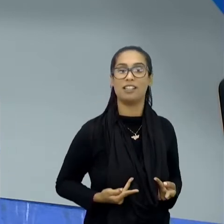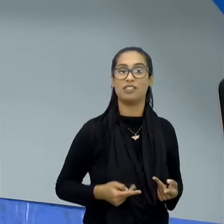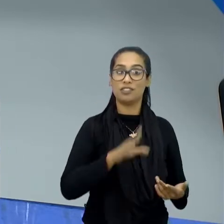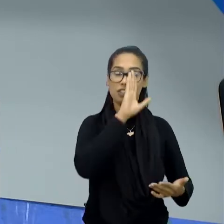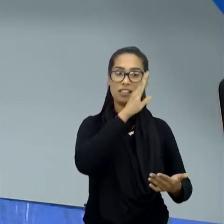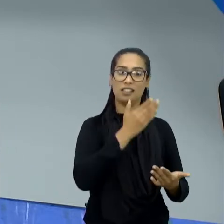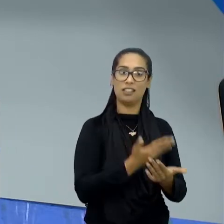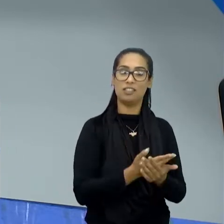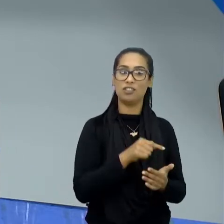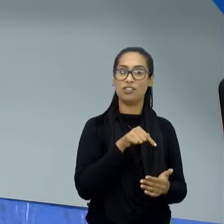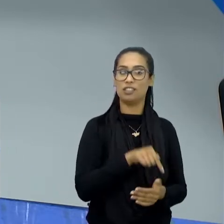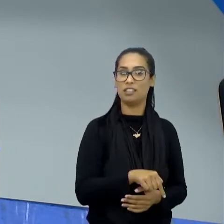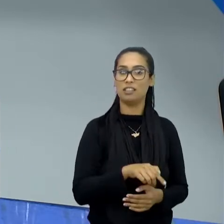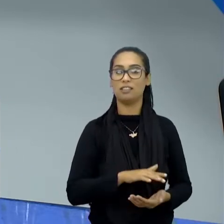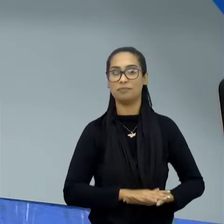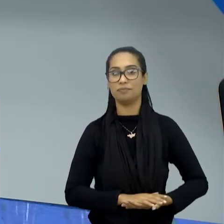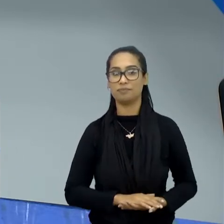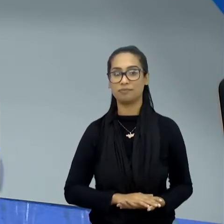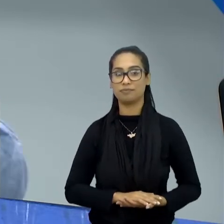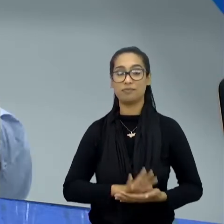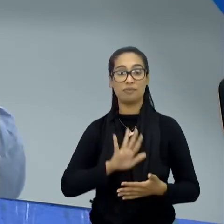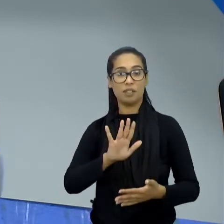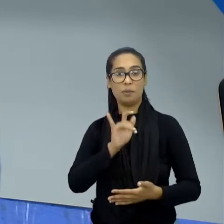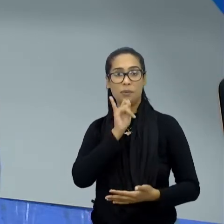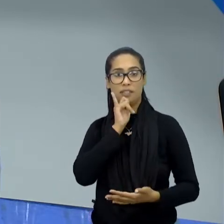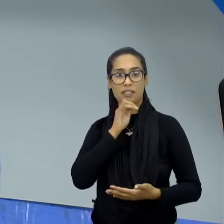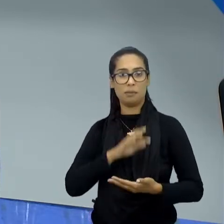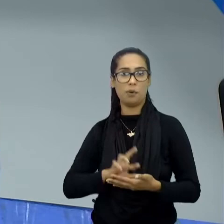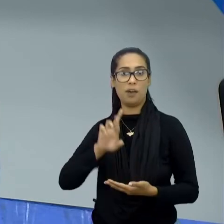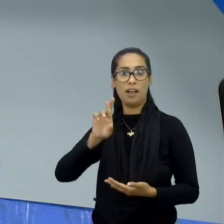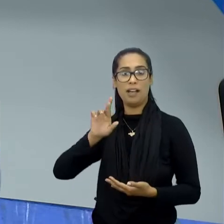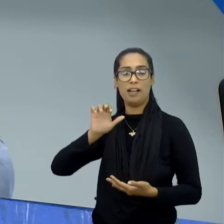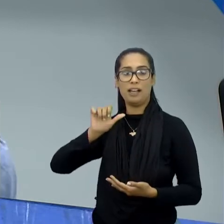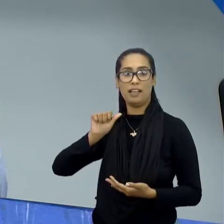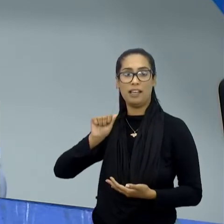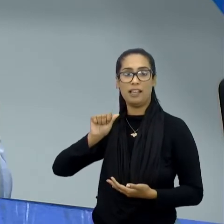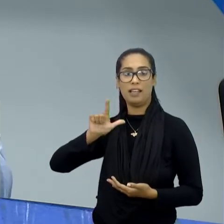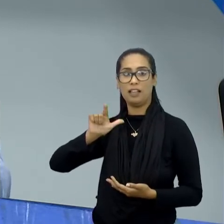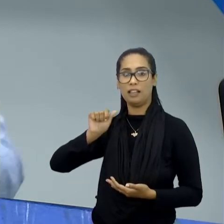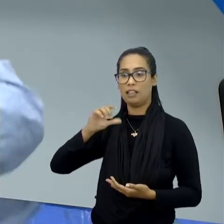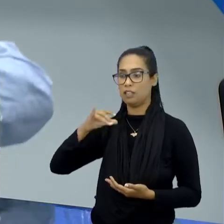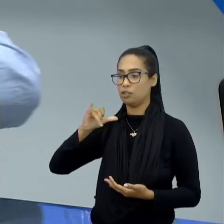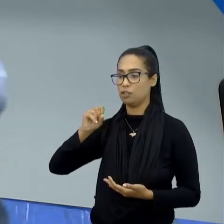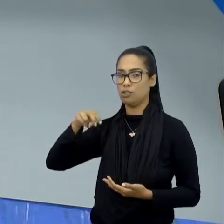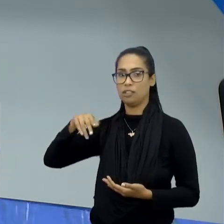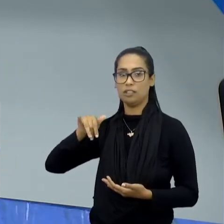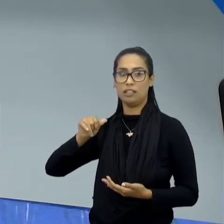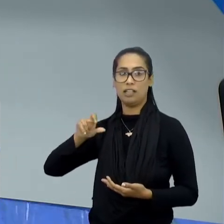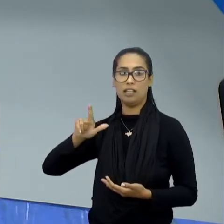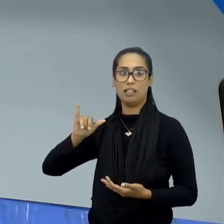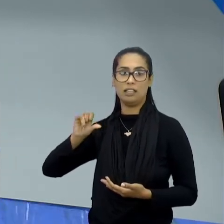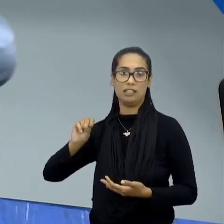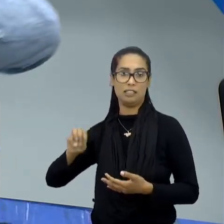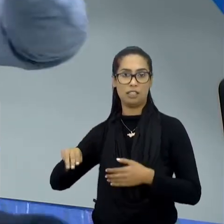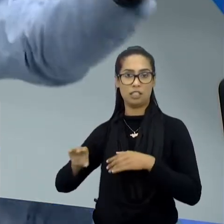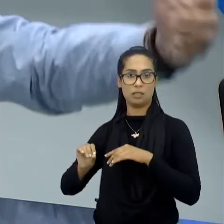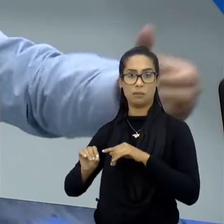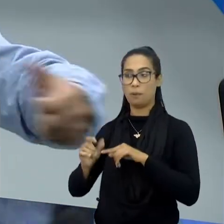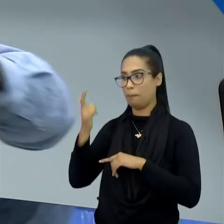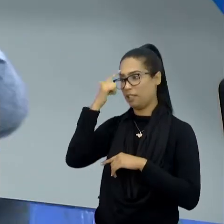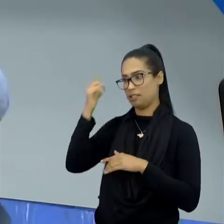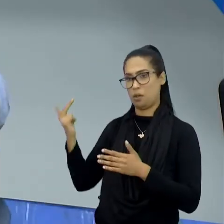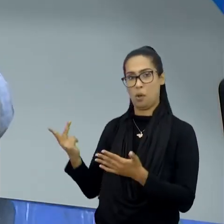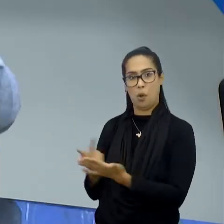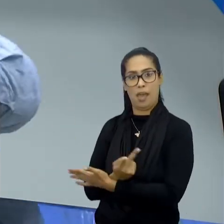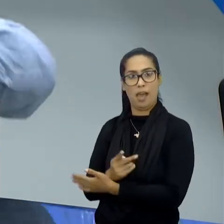fala reacionarismo, a gente já pensa em algo ruim. Se a gente fala revolução, a gente já pensa em algo